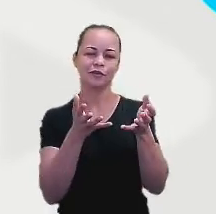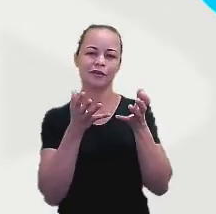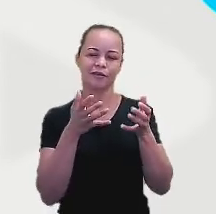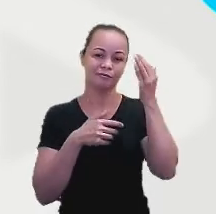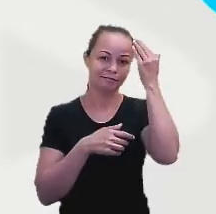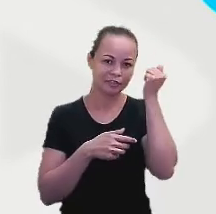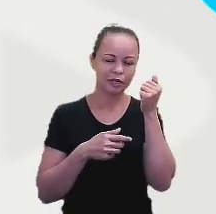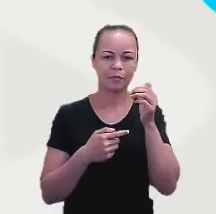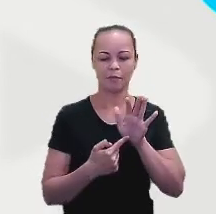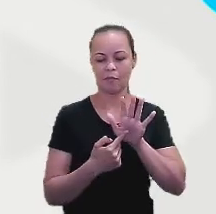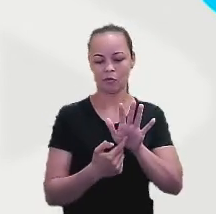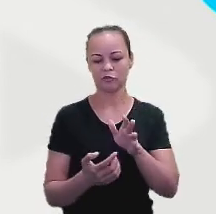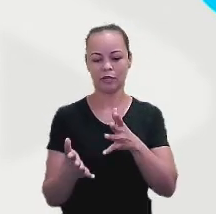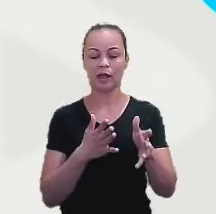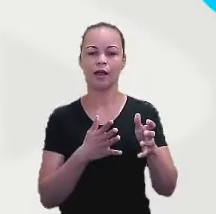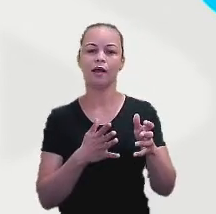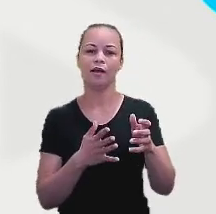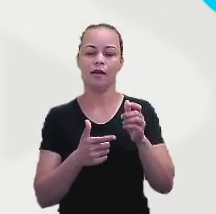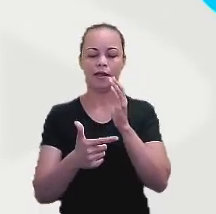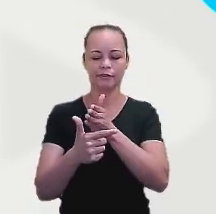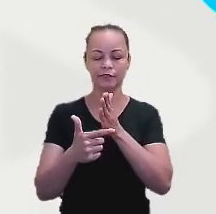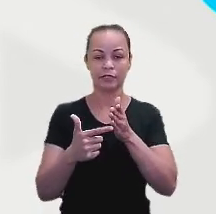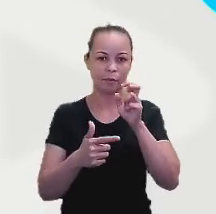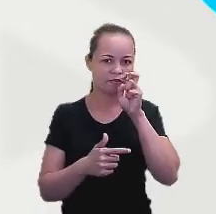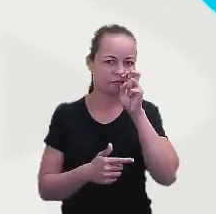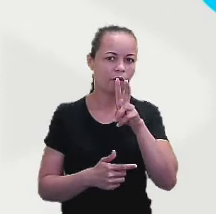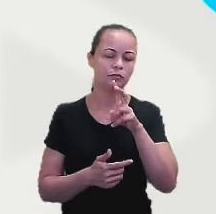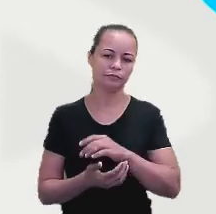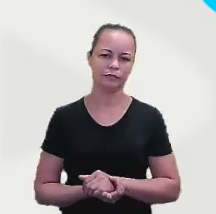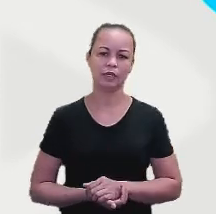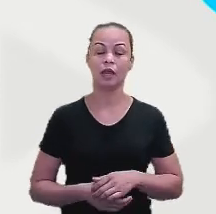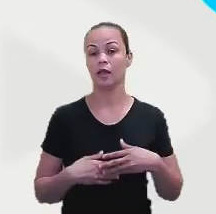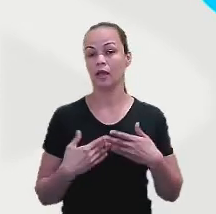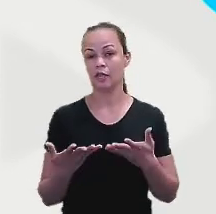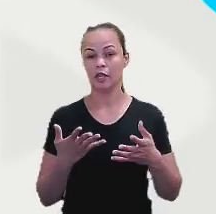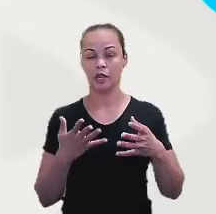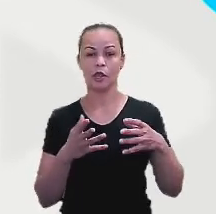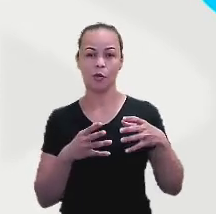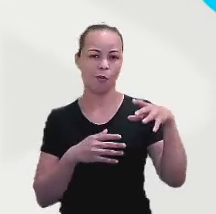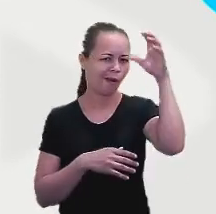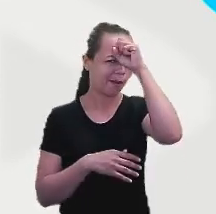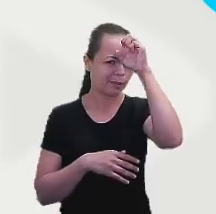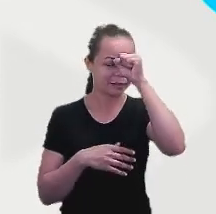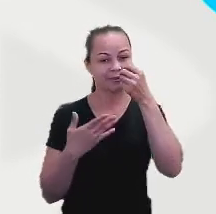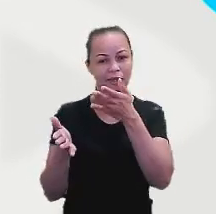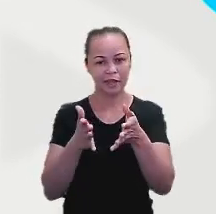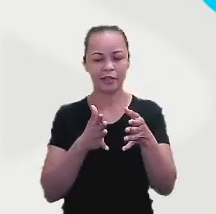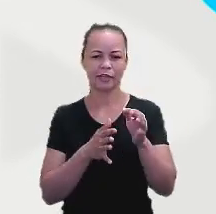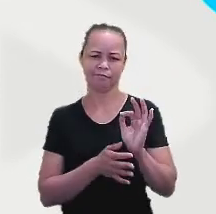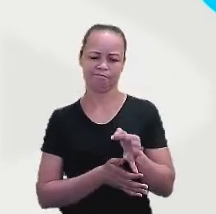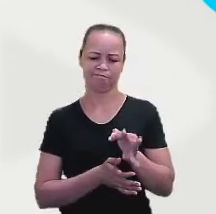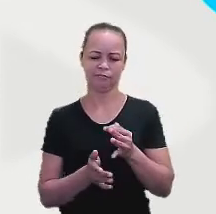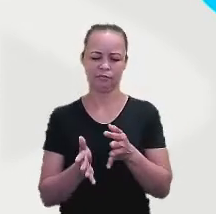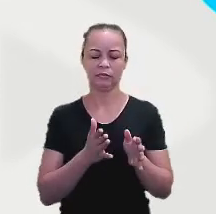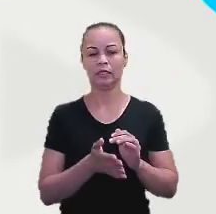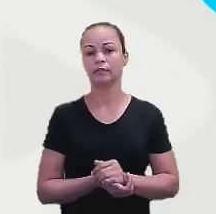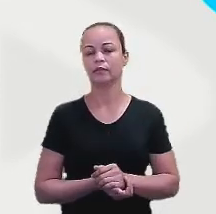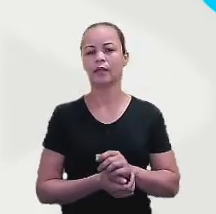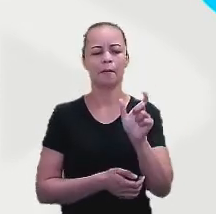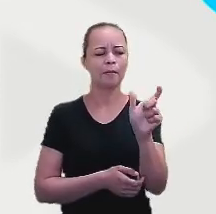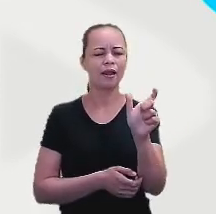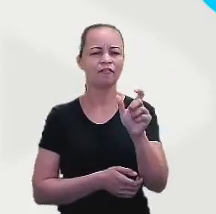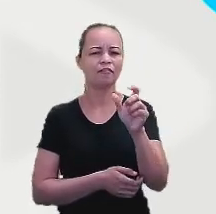aí, né? A sílaba tônica. Eu aprendi assim, eu faço desse jeito, dá super certo. Então, ó, tem a palavra